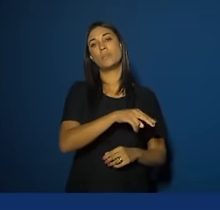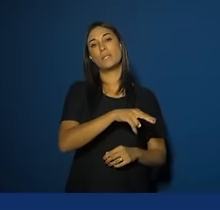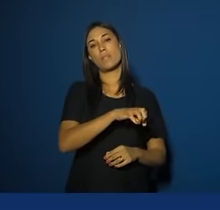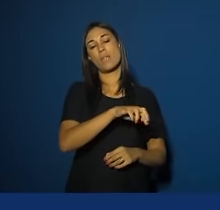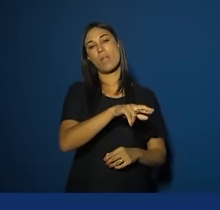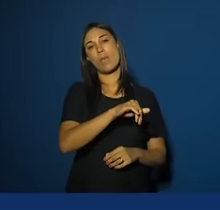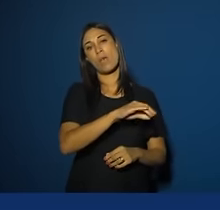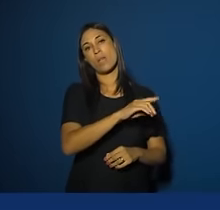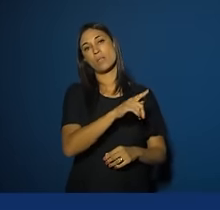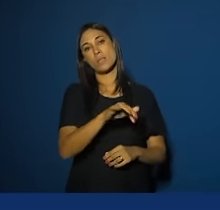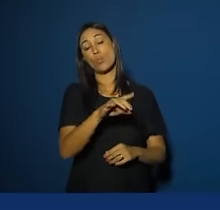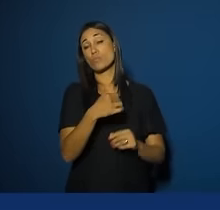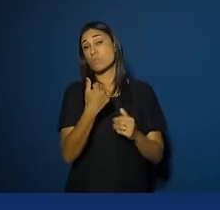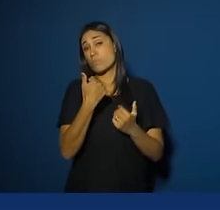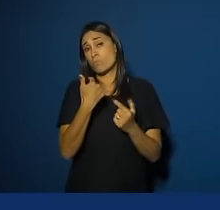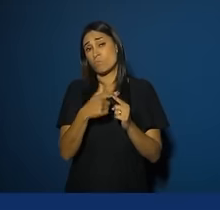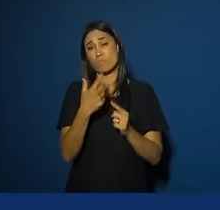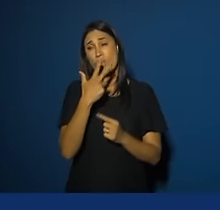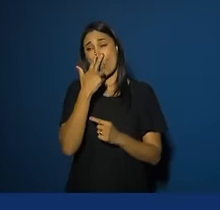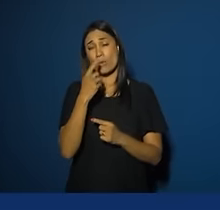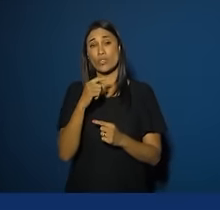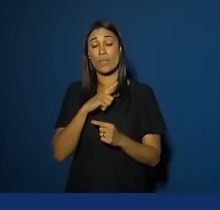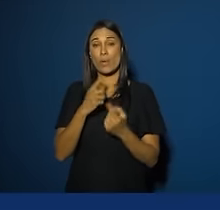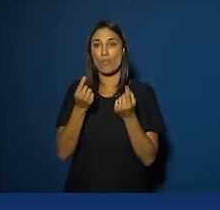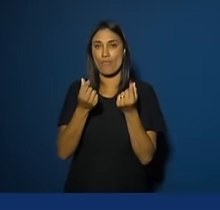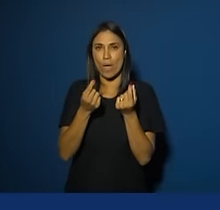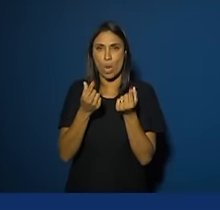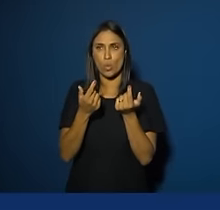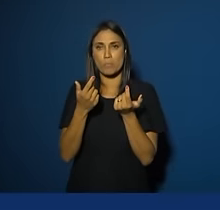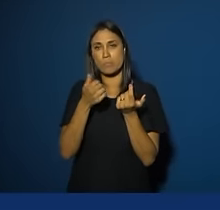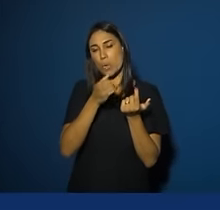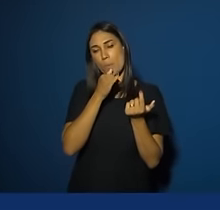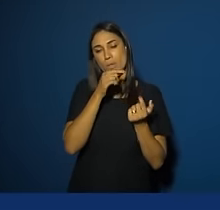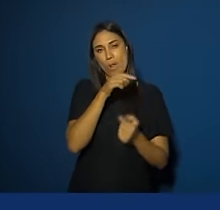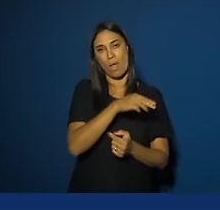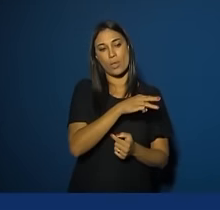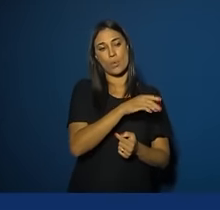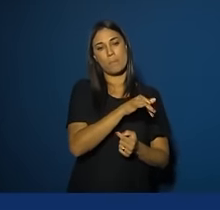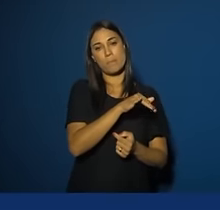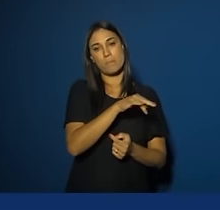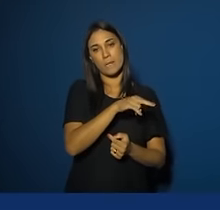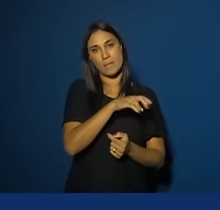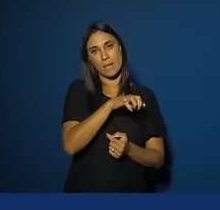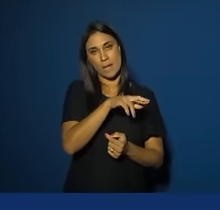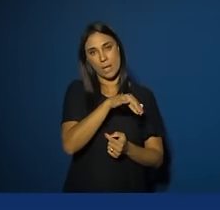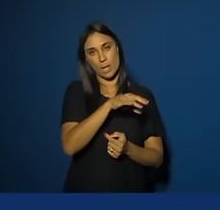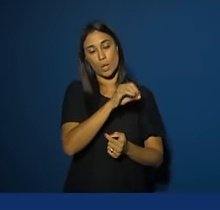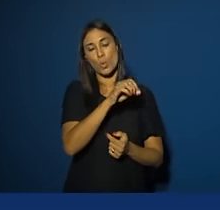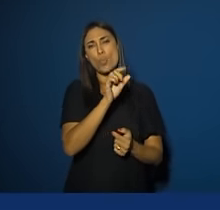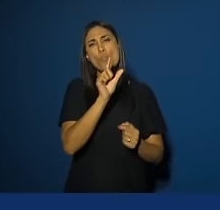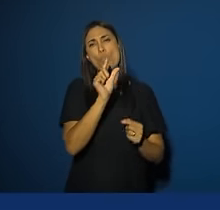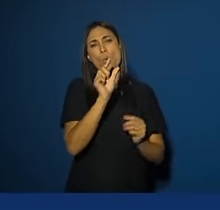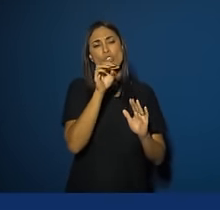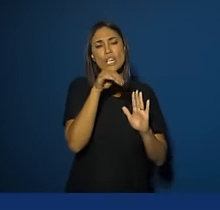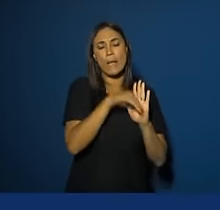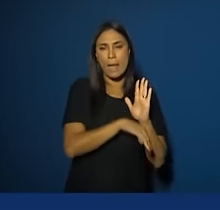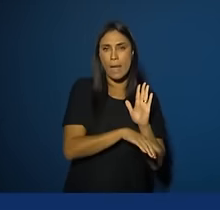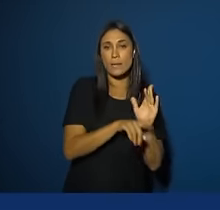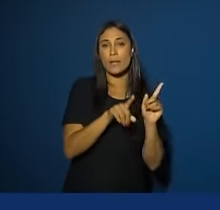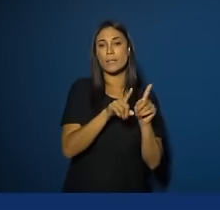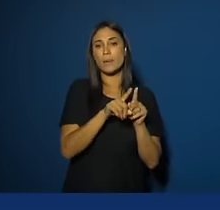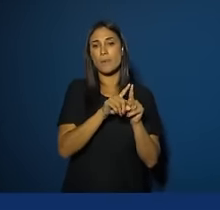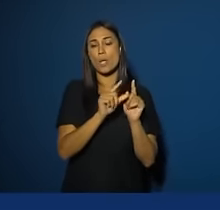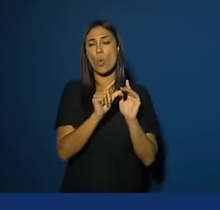siderurgia, porque eu acho que tem um preço, pelo menos do minério capeado, um provável um pouco de queda e um pouco